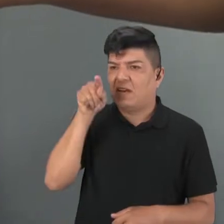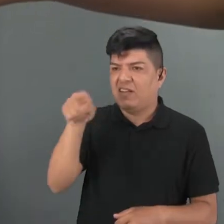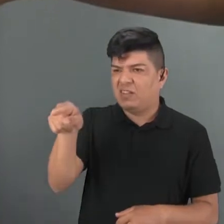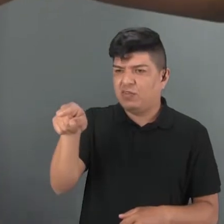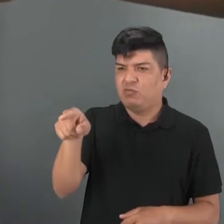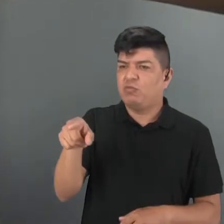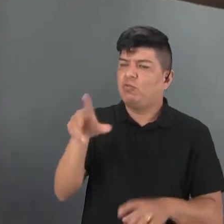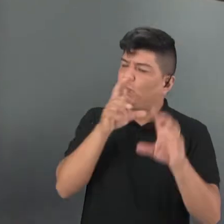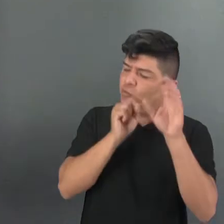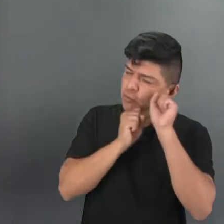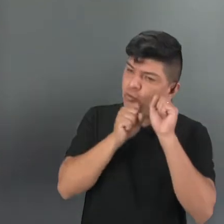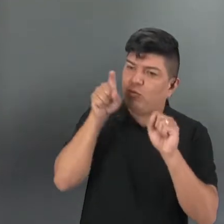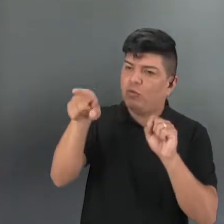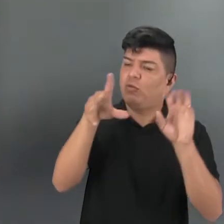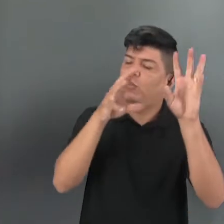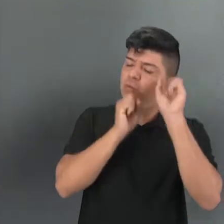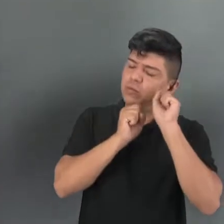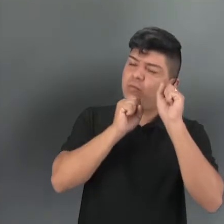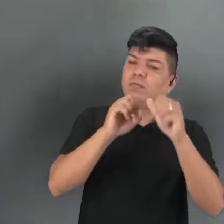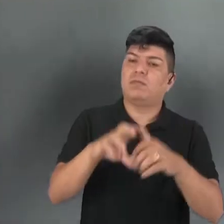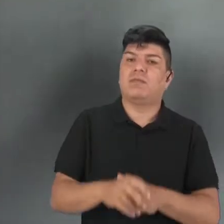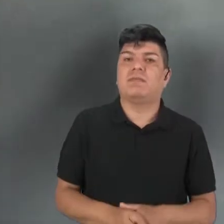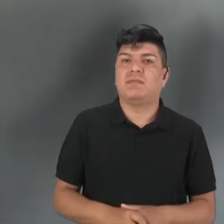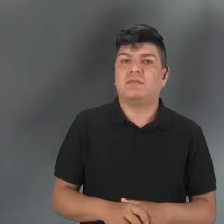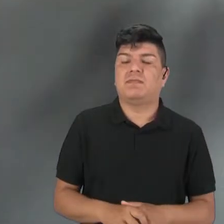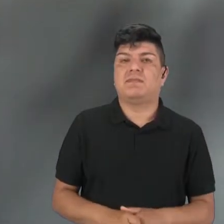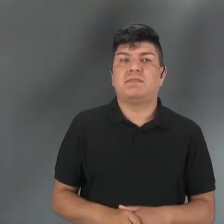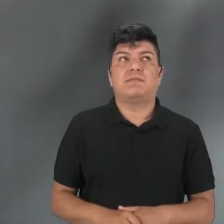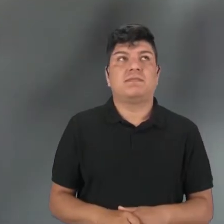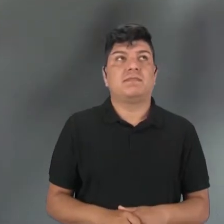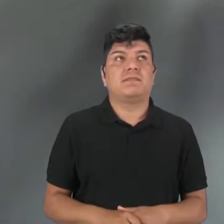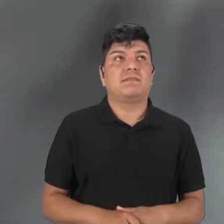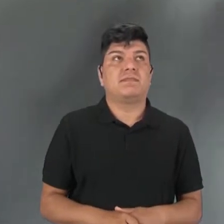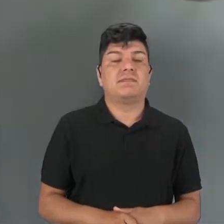Durma, durma, ronque.